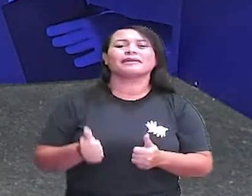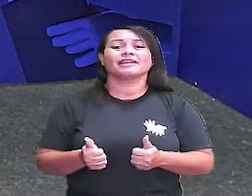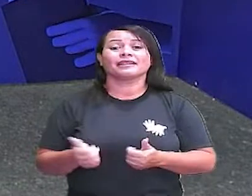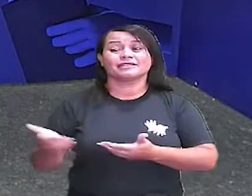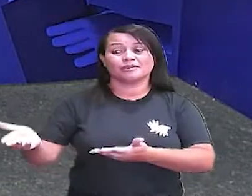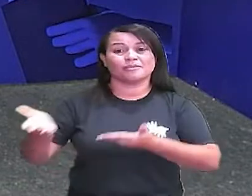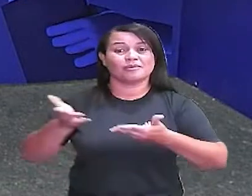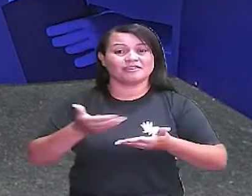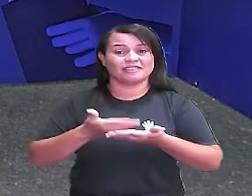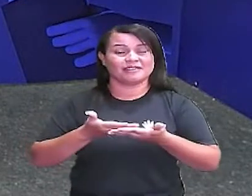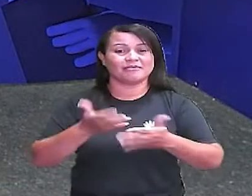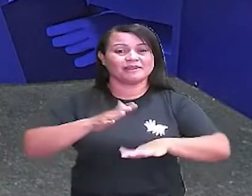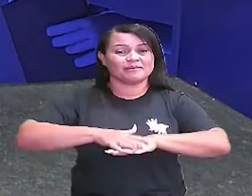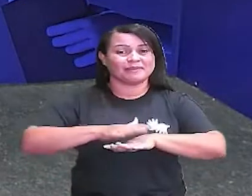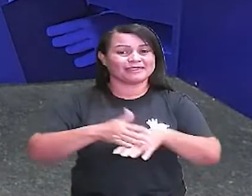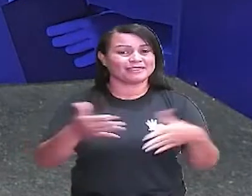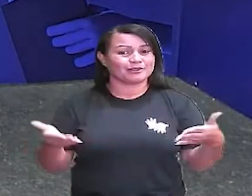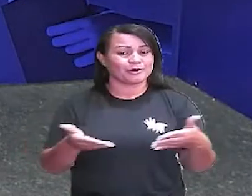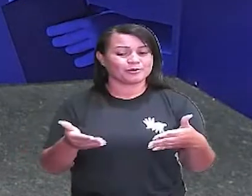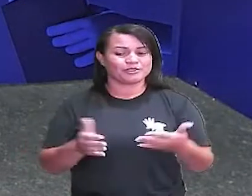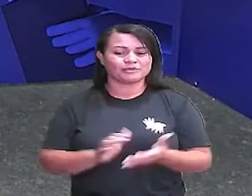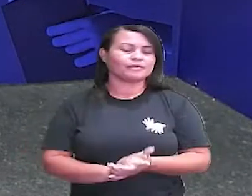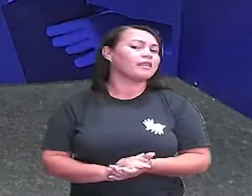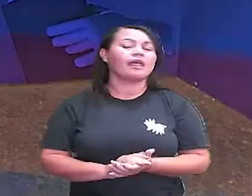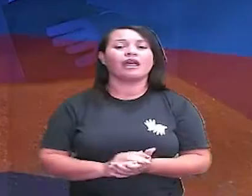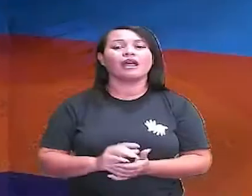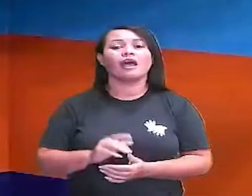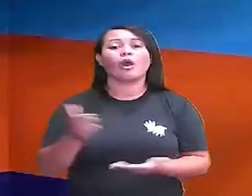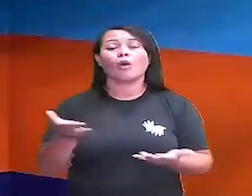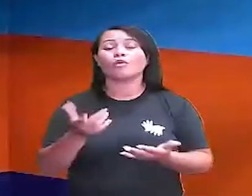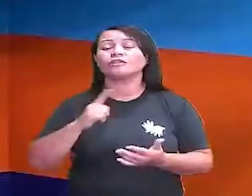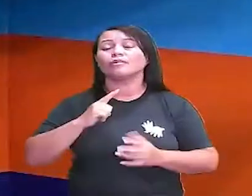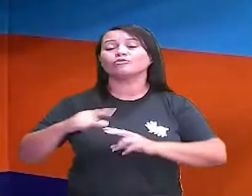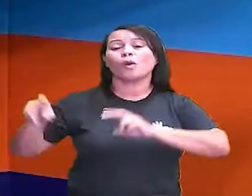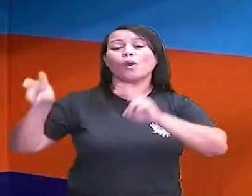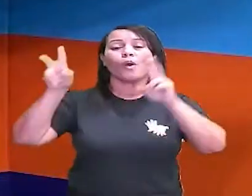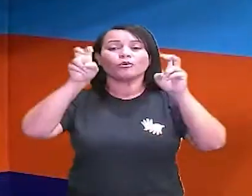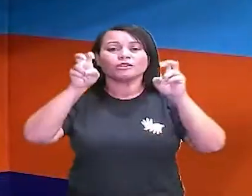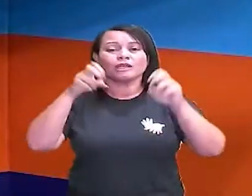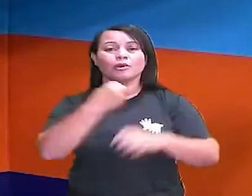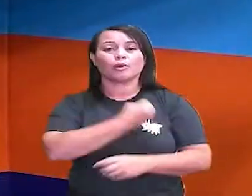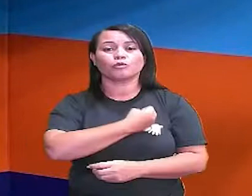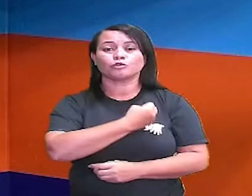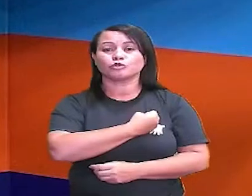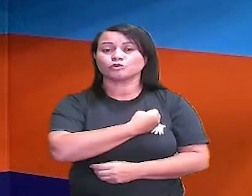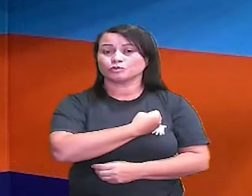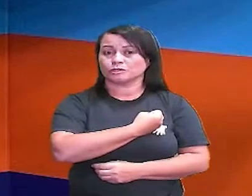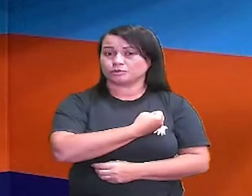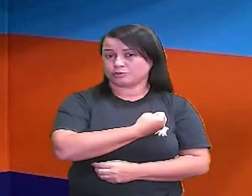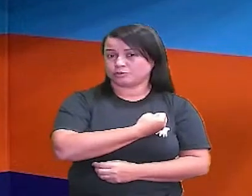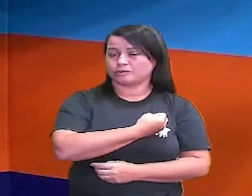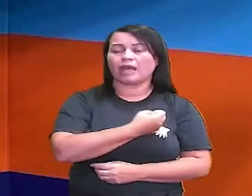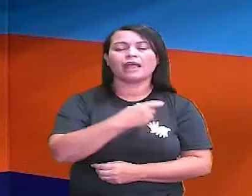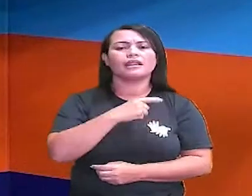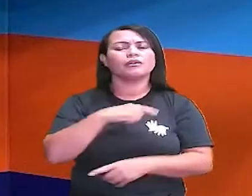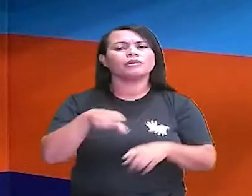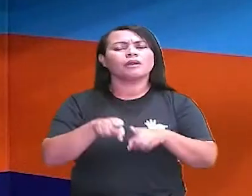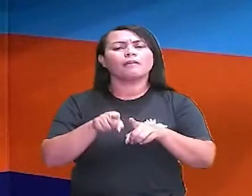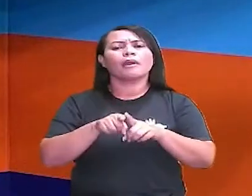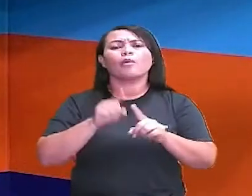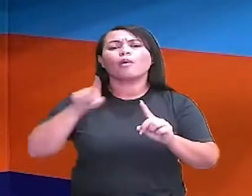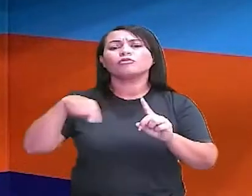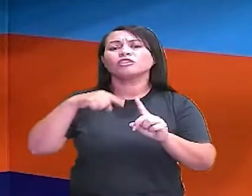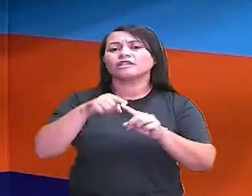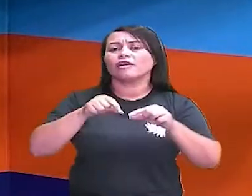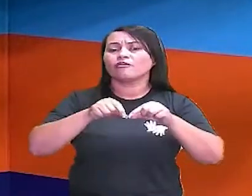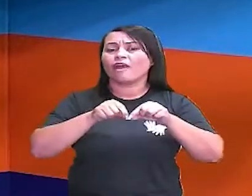bem-vindos à nossa aula de matemática de hoje. Nossa unidade temática hoje são os números. O nosso objeto de conhecimento vai ser a